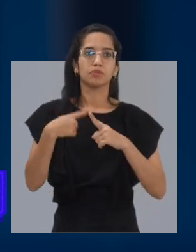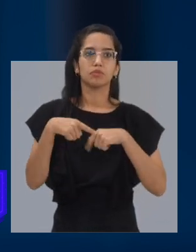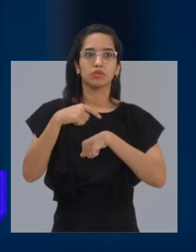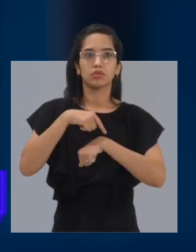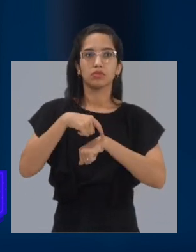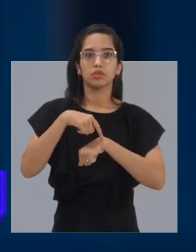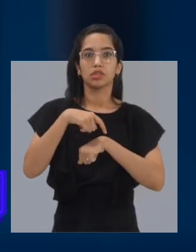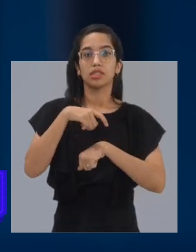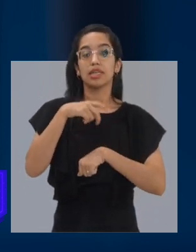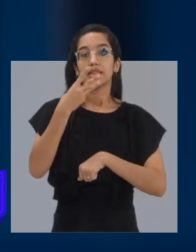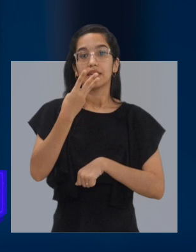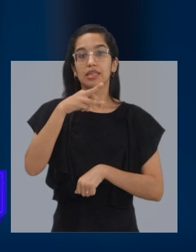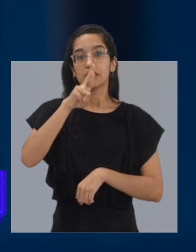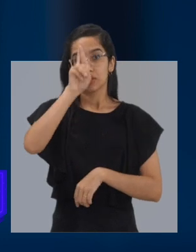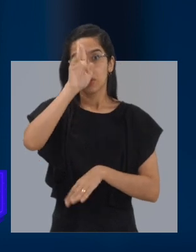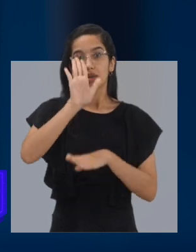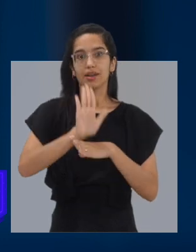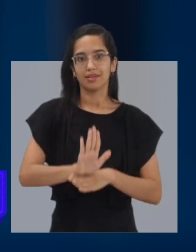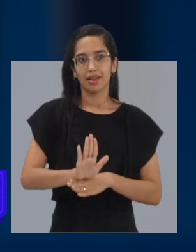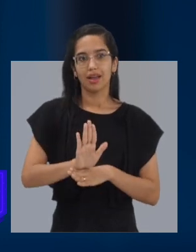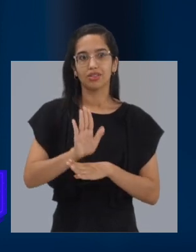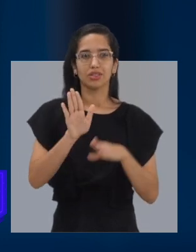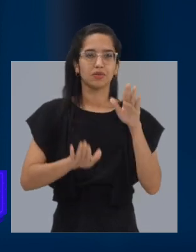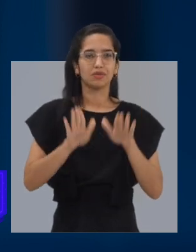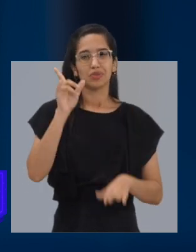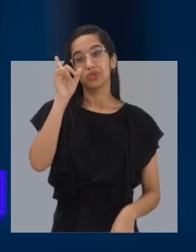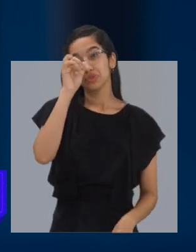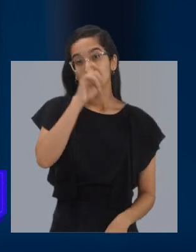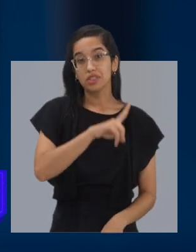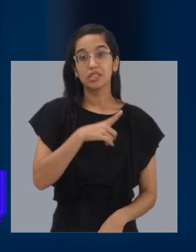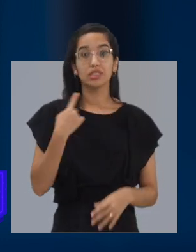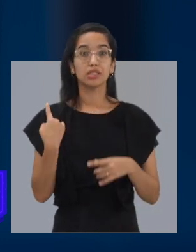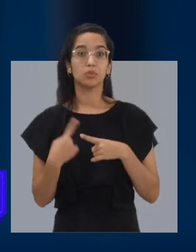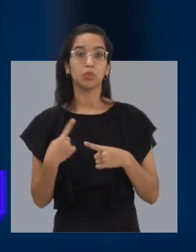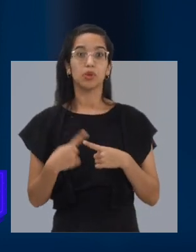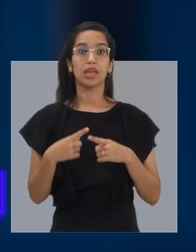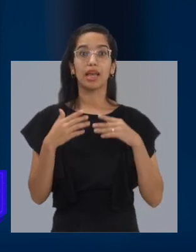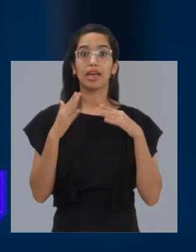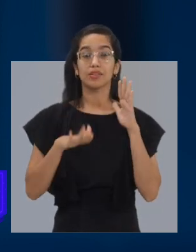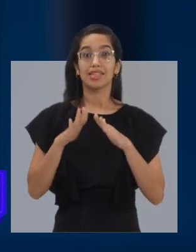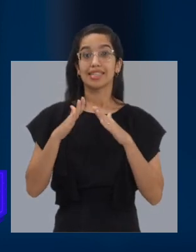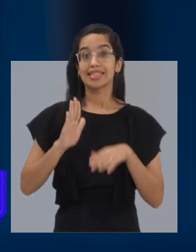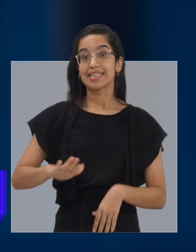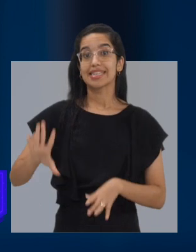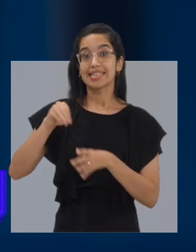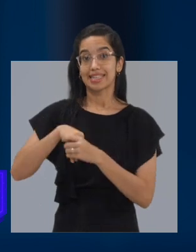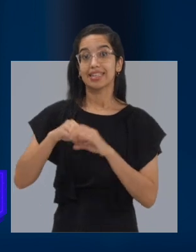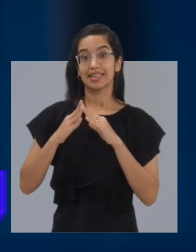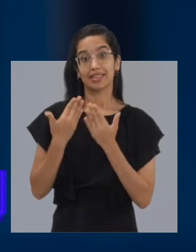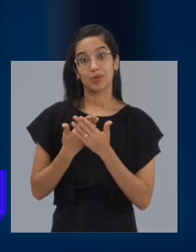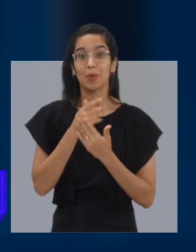vai ser às 15 horas. Então é um horário um pouco complicado devido ao horário de colégio, mas quem